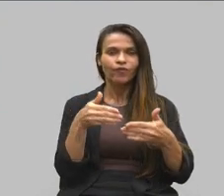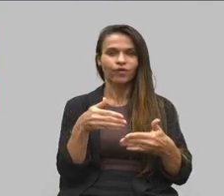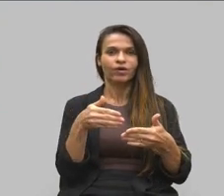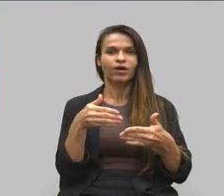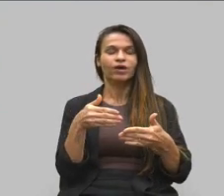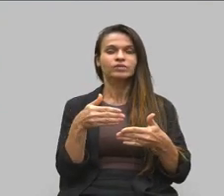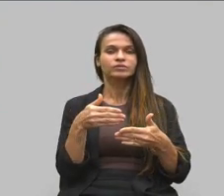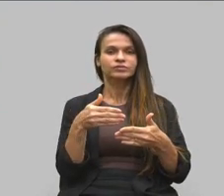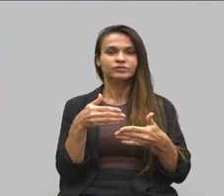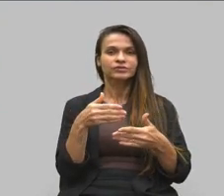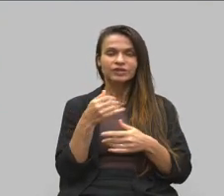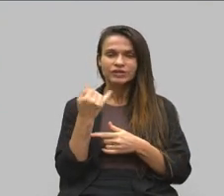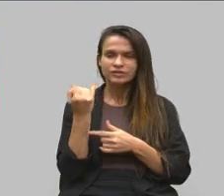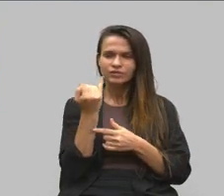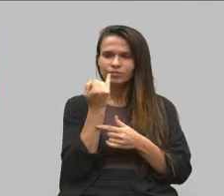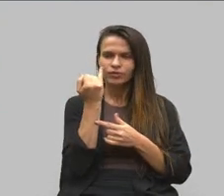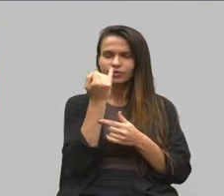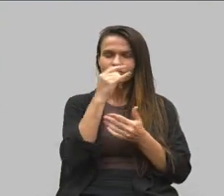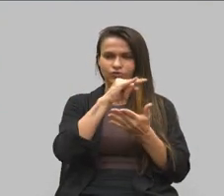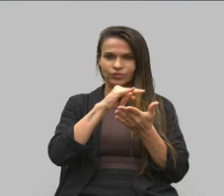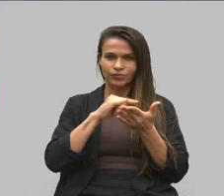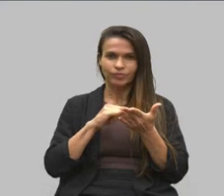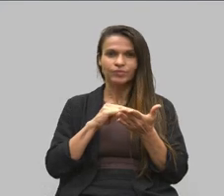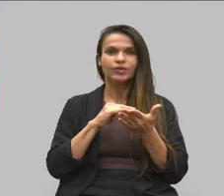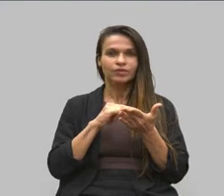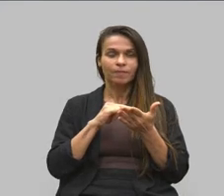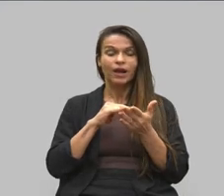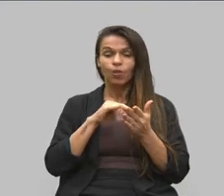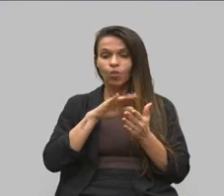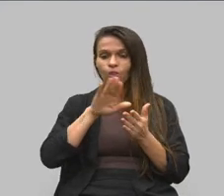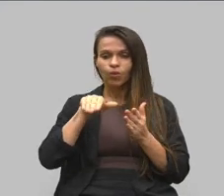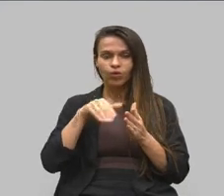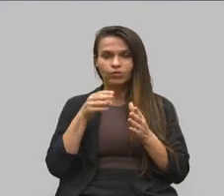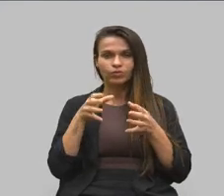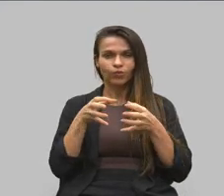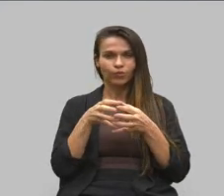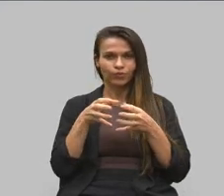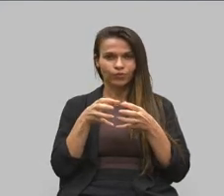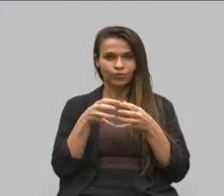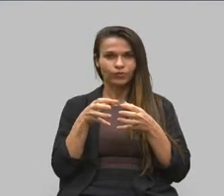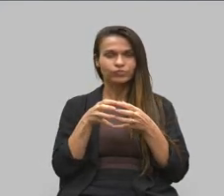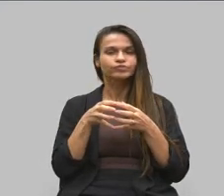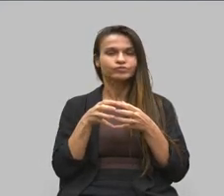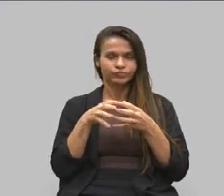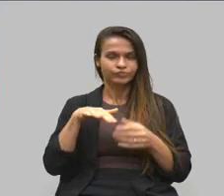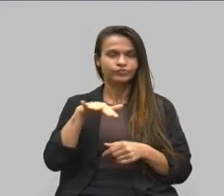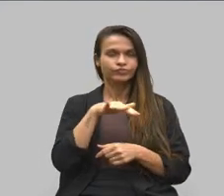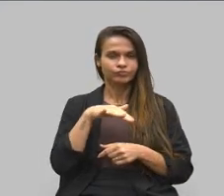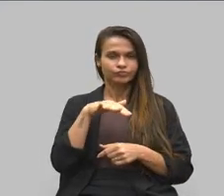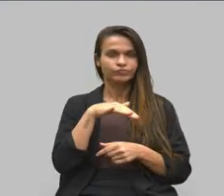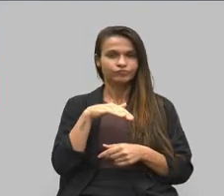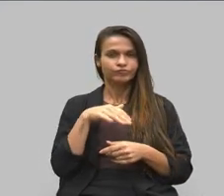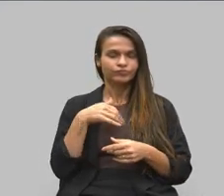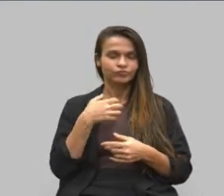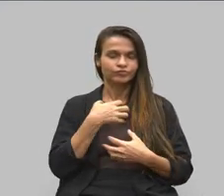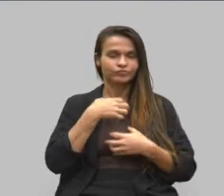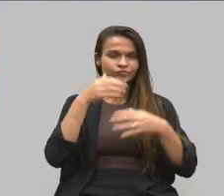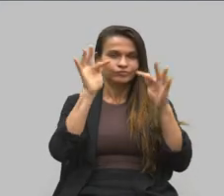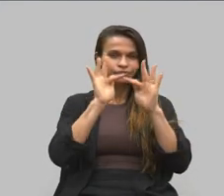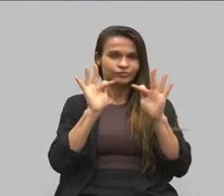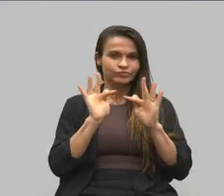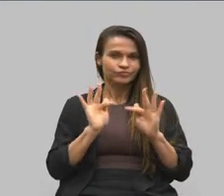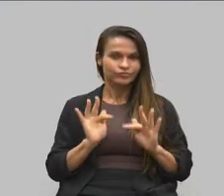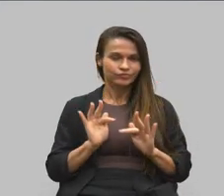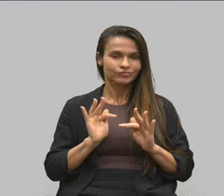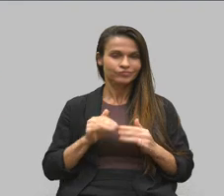importantes pautas para toda a categoria me sinto muito feliz e orgulhoso e honrado de ser um porta-voz